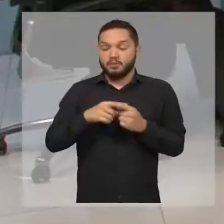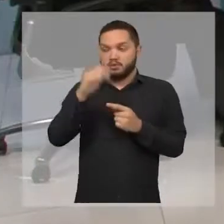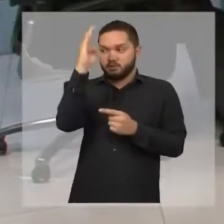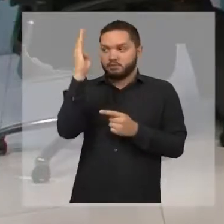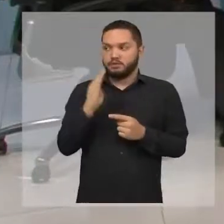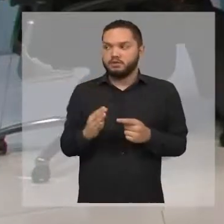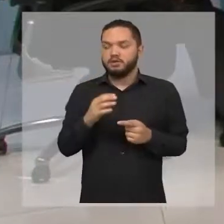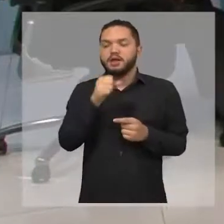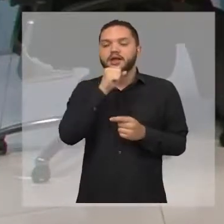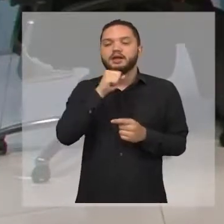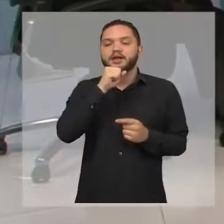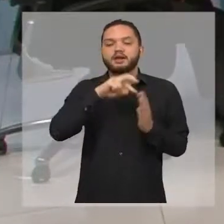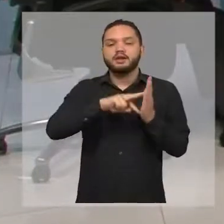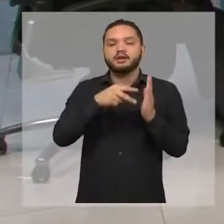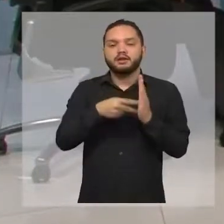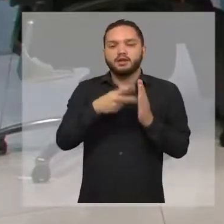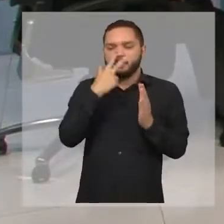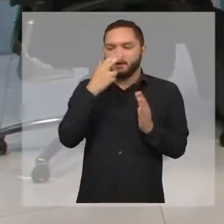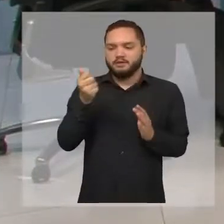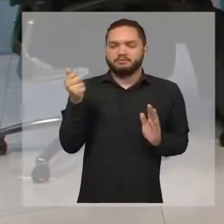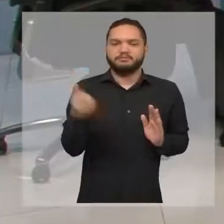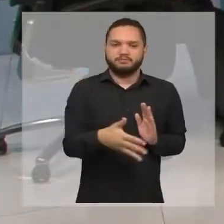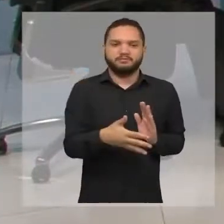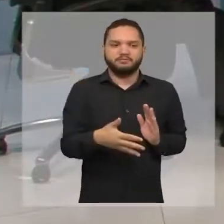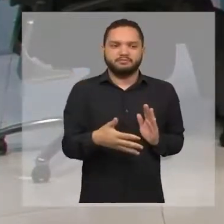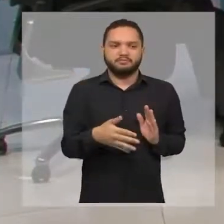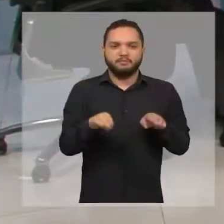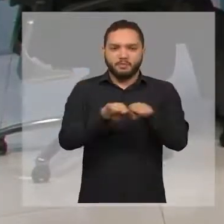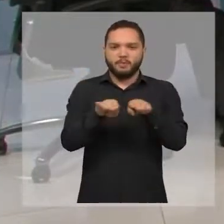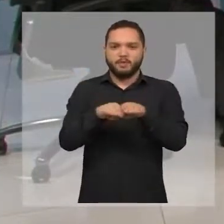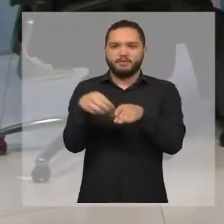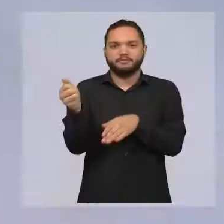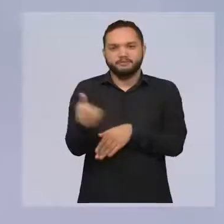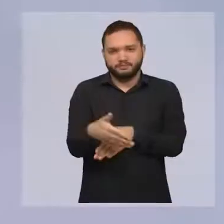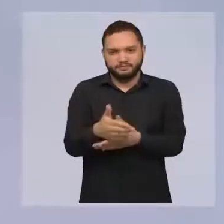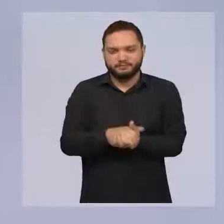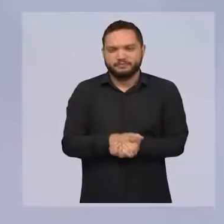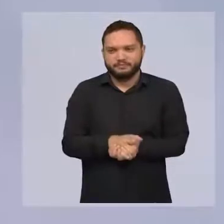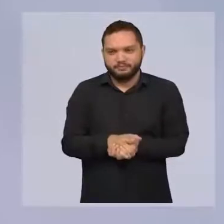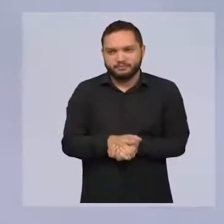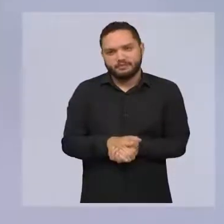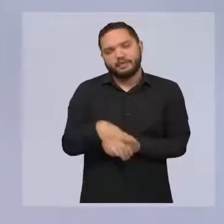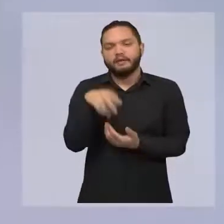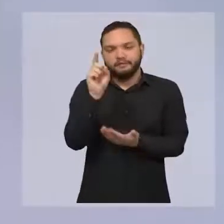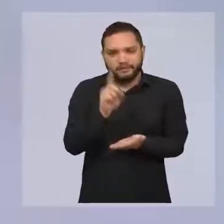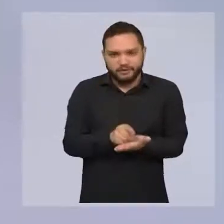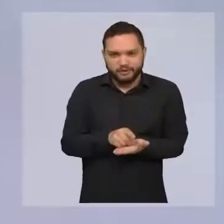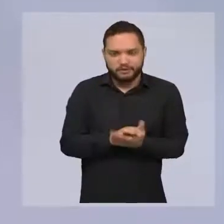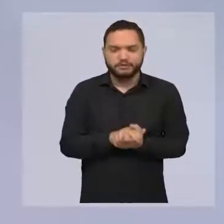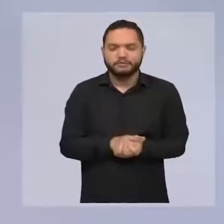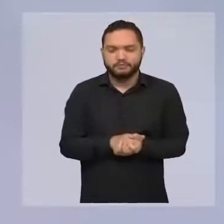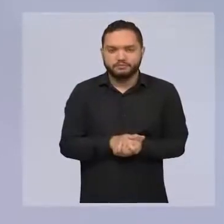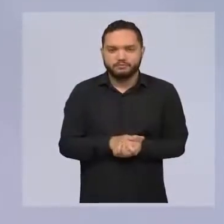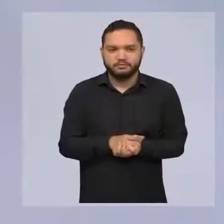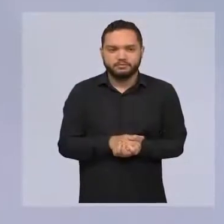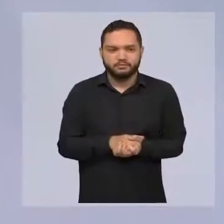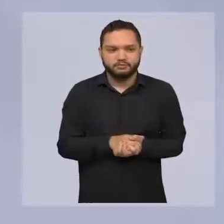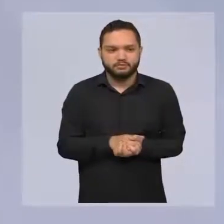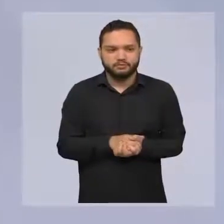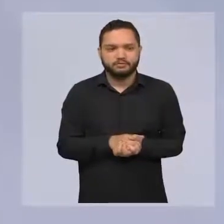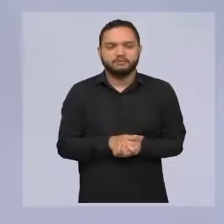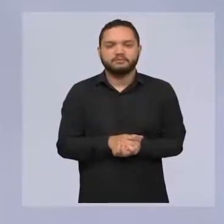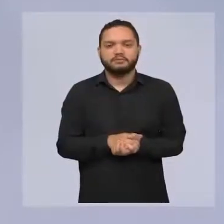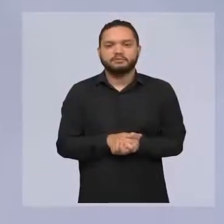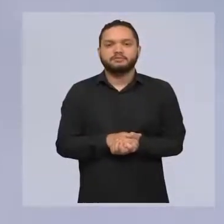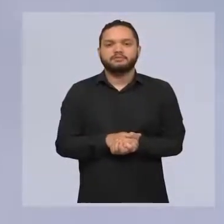dizer coisa que não presta. Pois é. Essa que é a realidade. A gente nunca Aí exercitou o velha velho, né? política, desde que eu